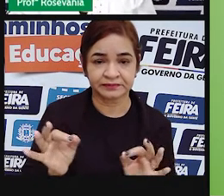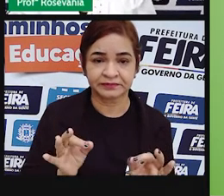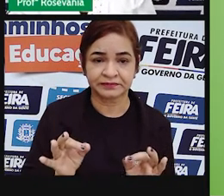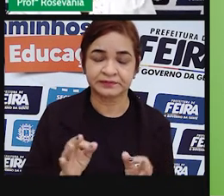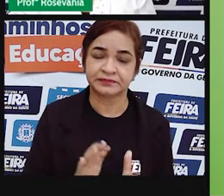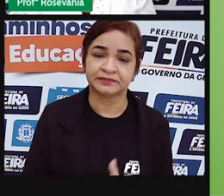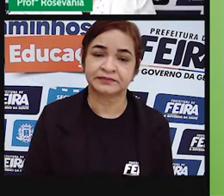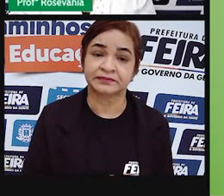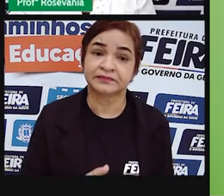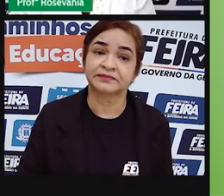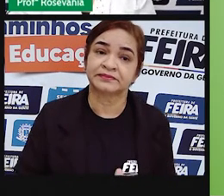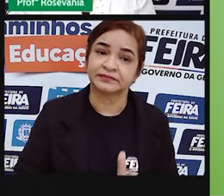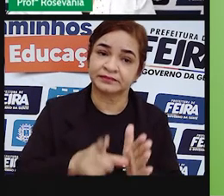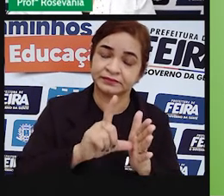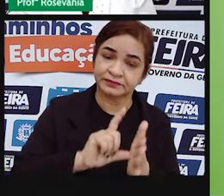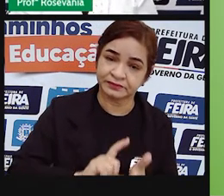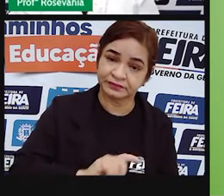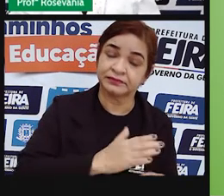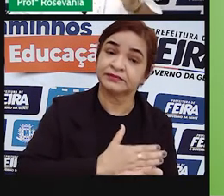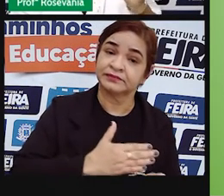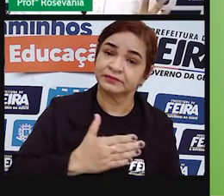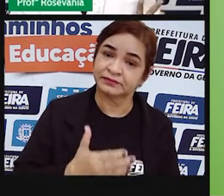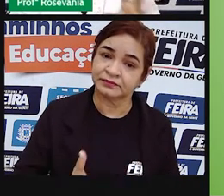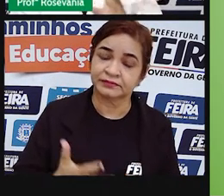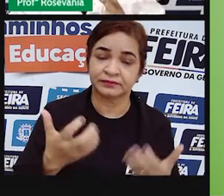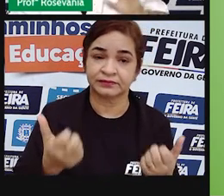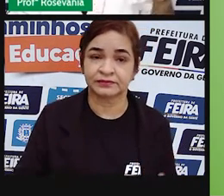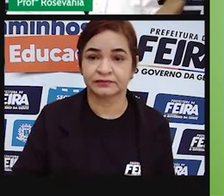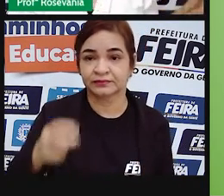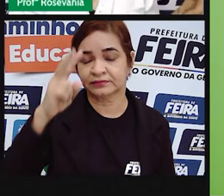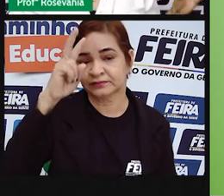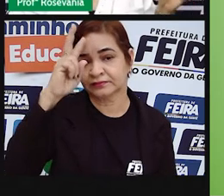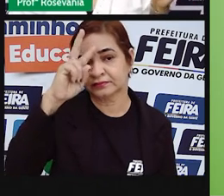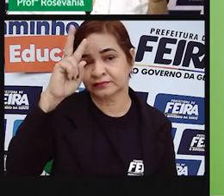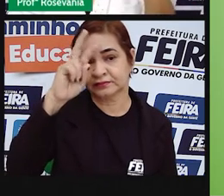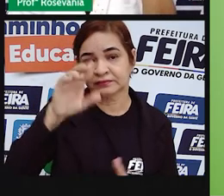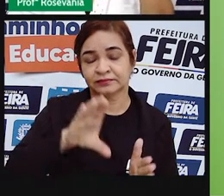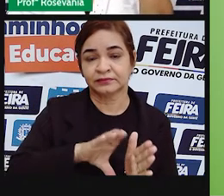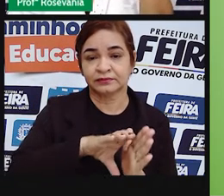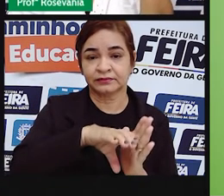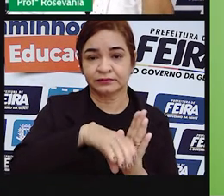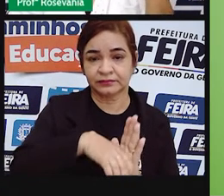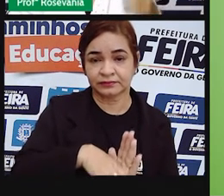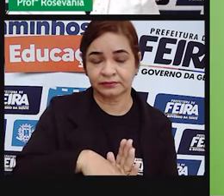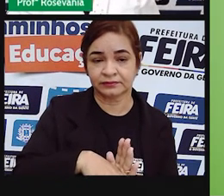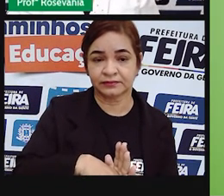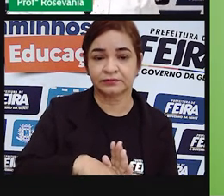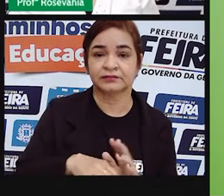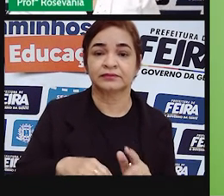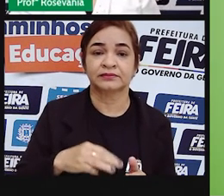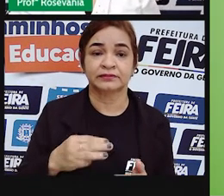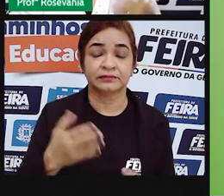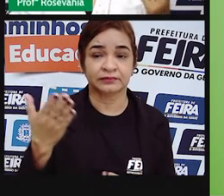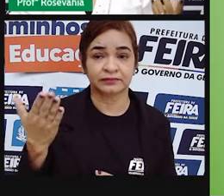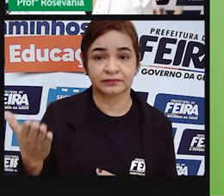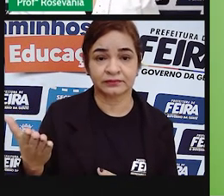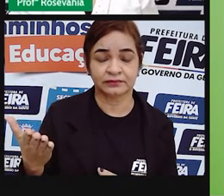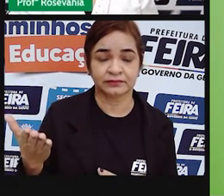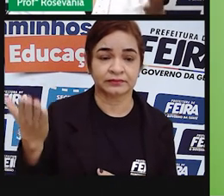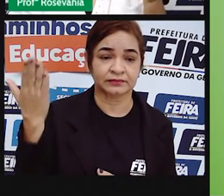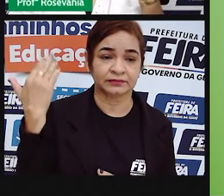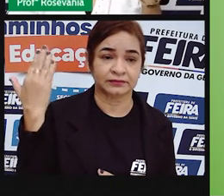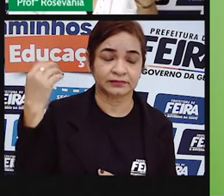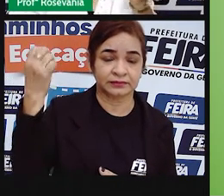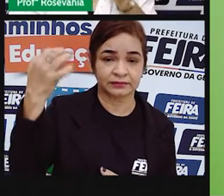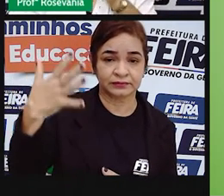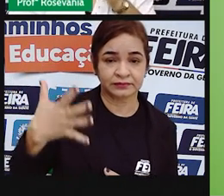que a gente começa a falar totalmente a lembrar esses conceitos esses três pontos que a gente já falou em